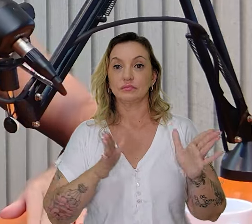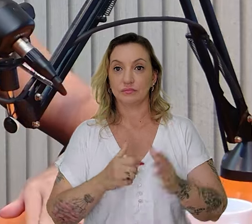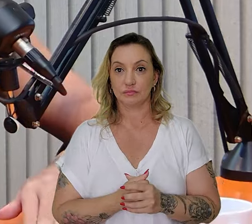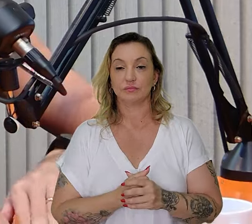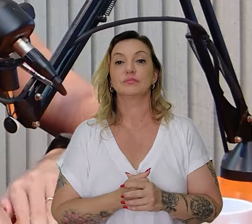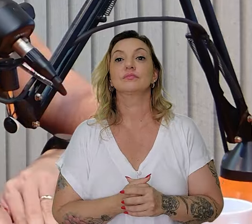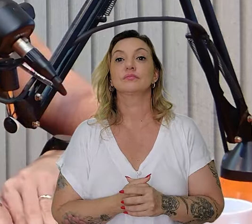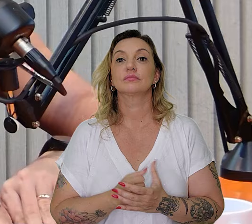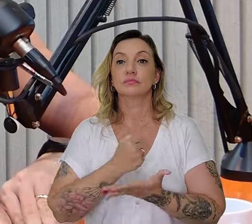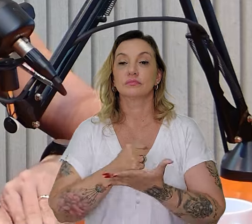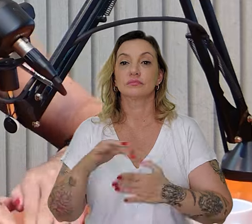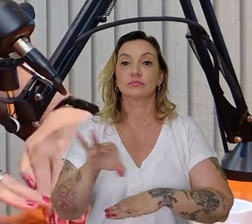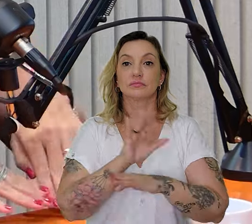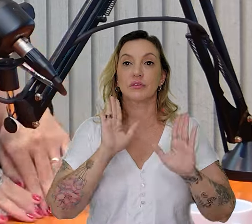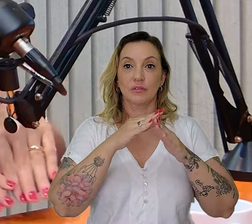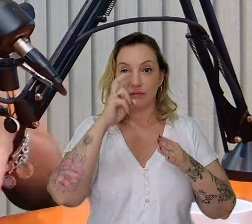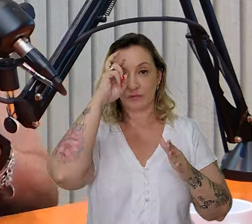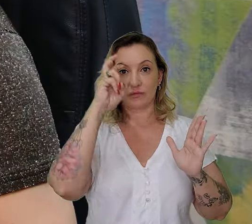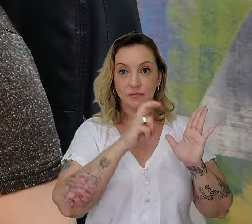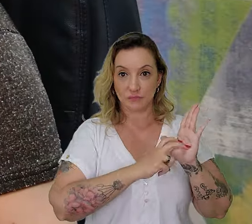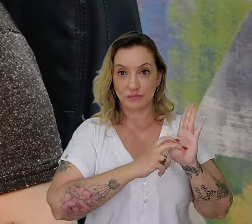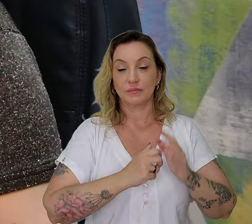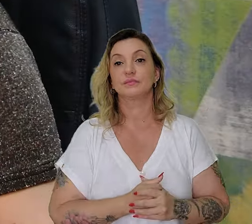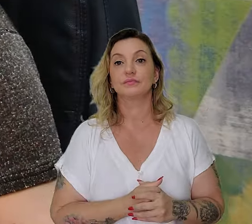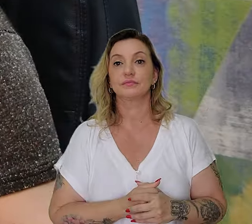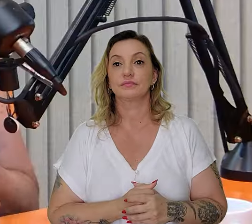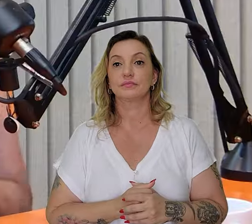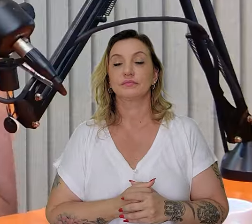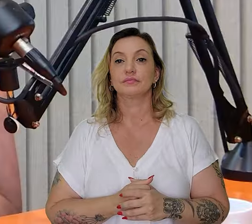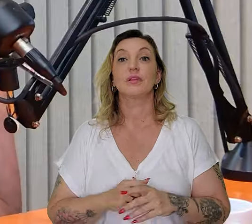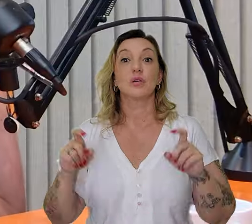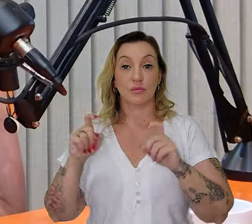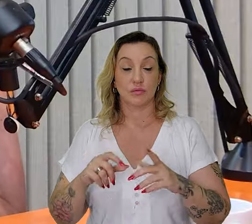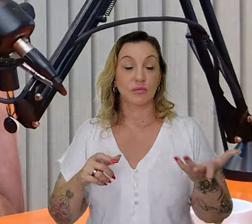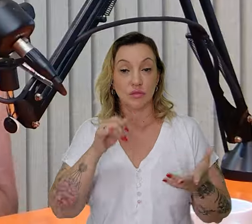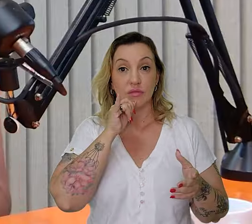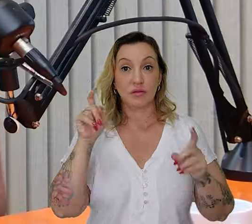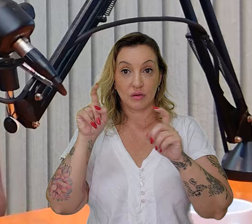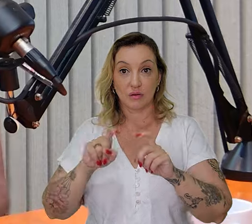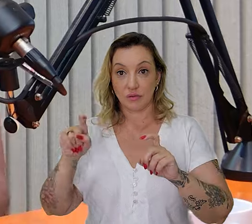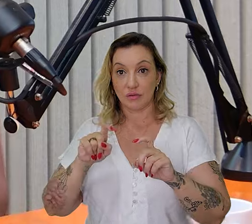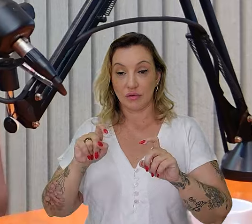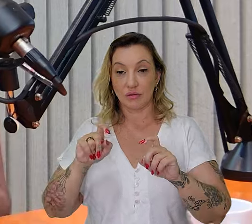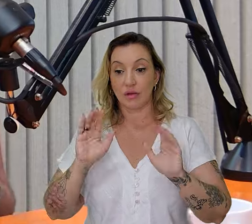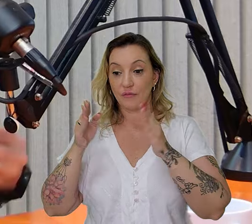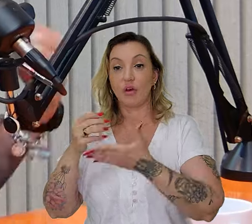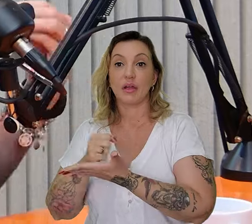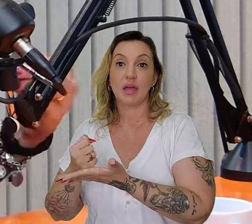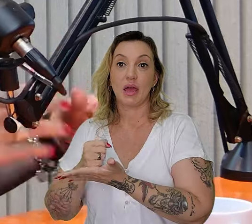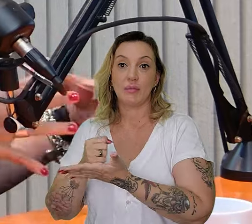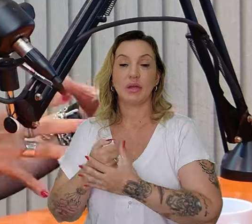foco em Inteligência Artificial gente computer E aí você tem computer Science com foco em game tá porque a gente percebeu que